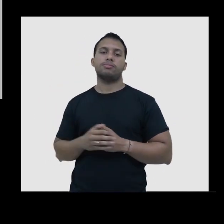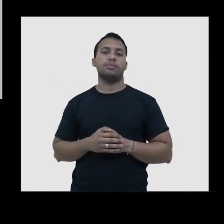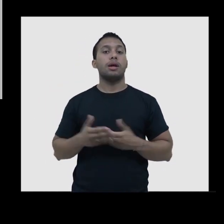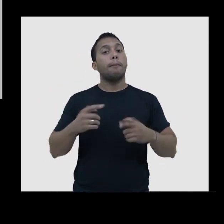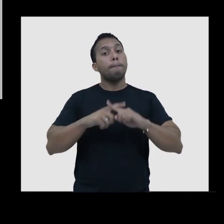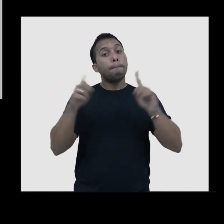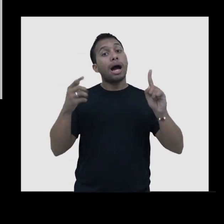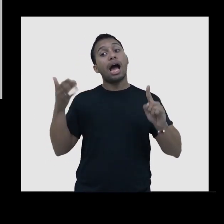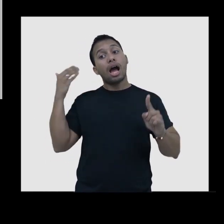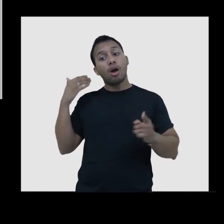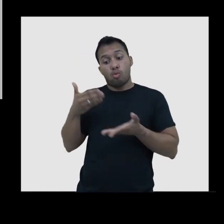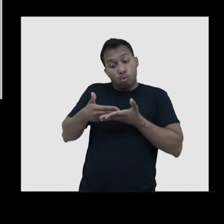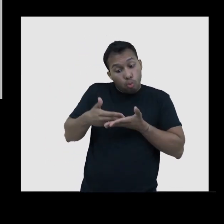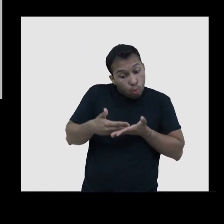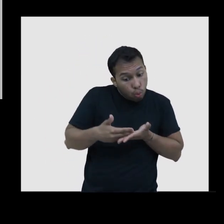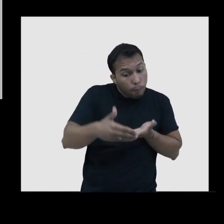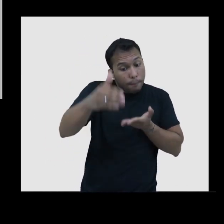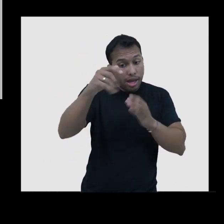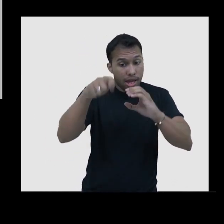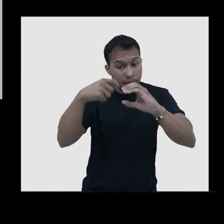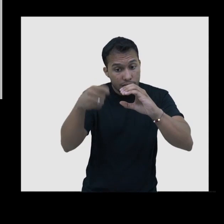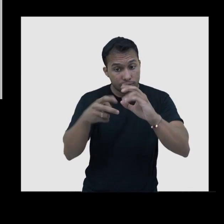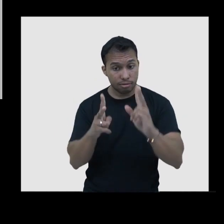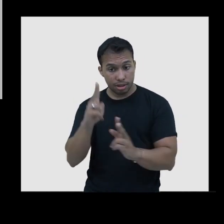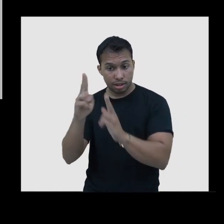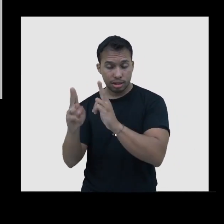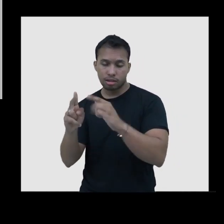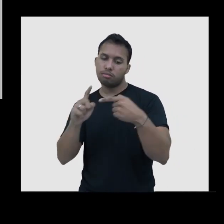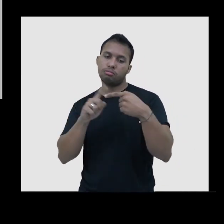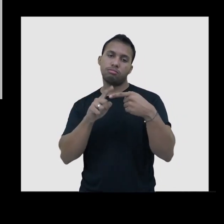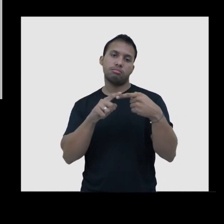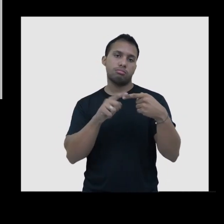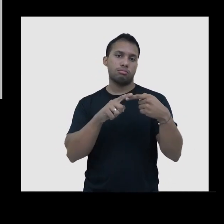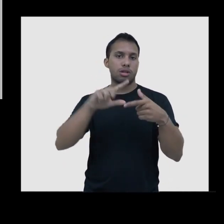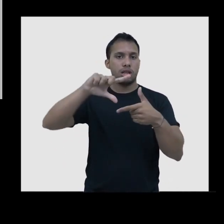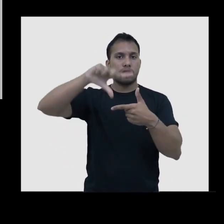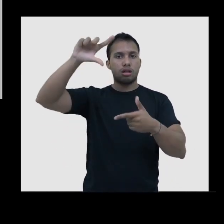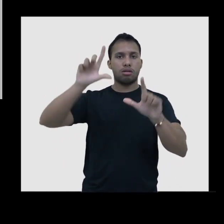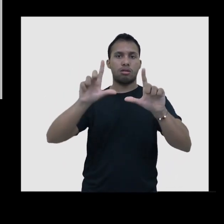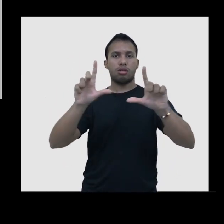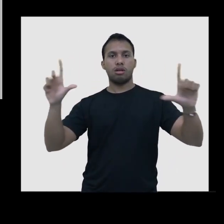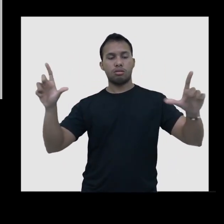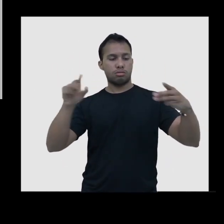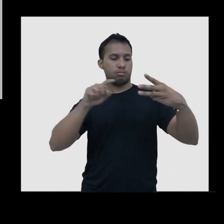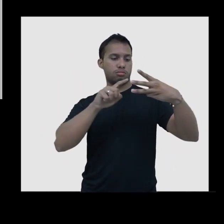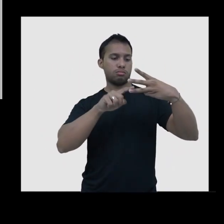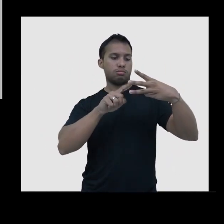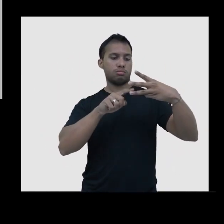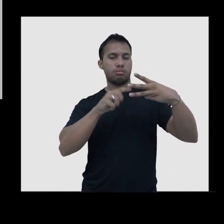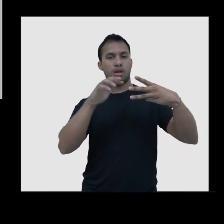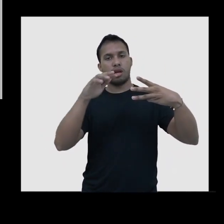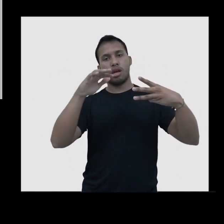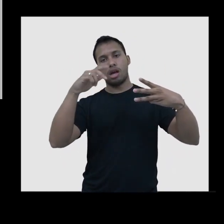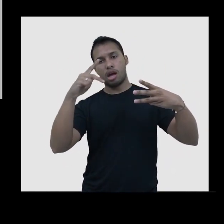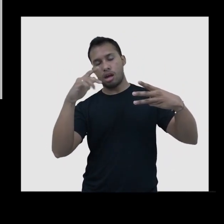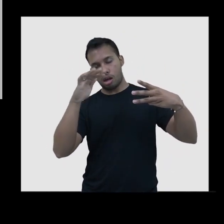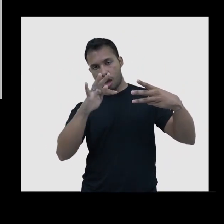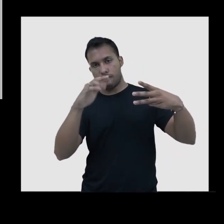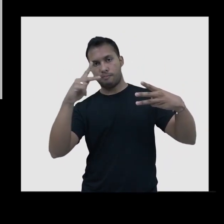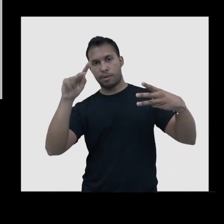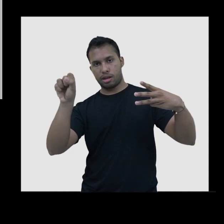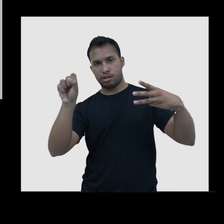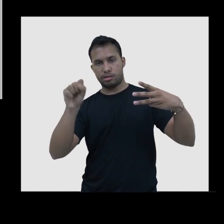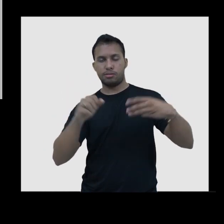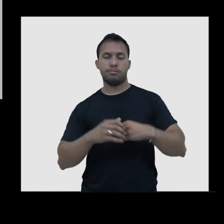Premiere, é importante a gente ver esses 3 pontos. Largura, altura e a taxa de quadros, que aqui é 29,7.